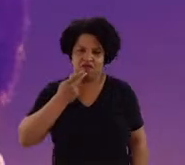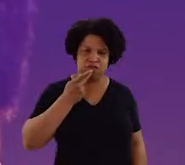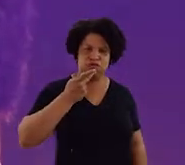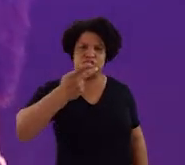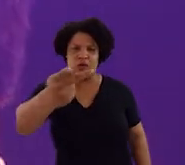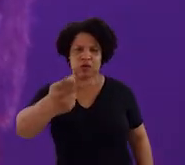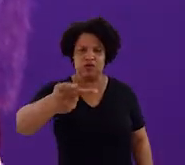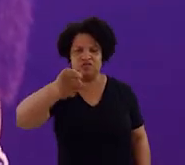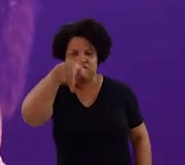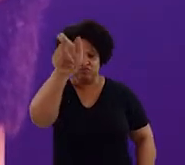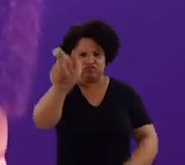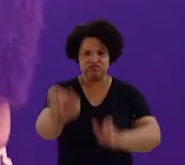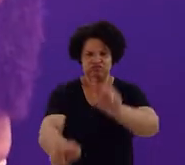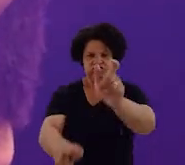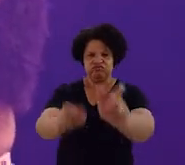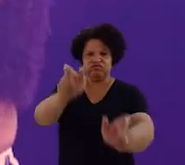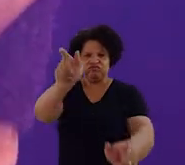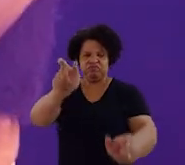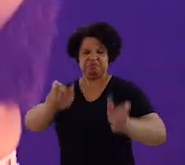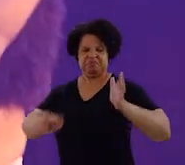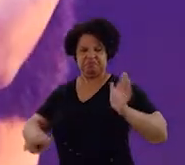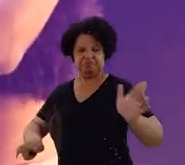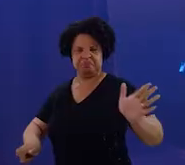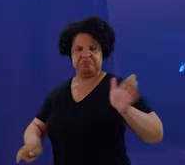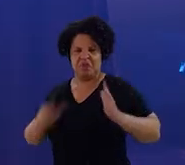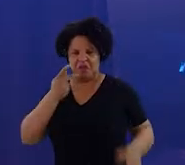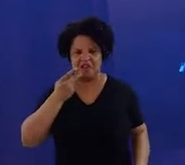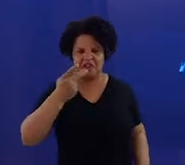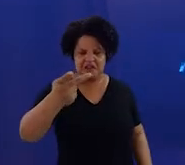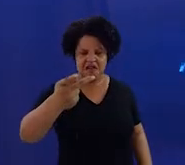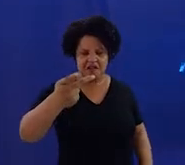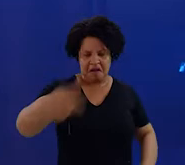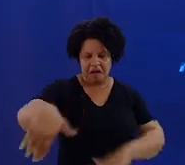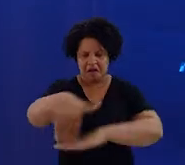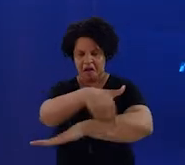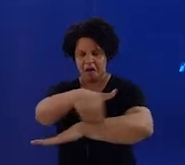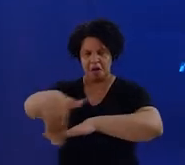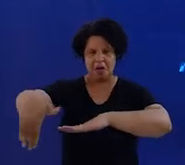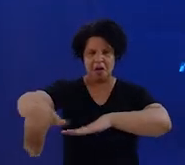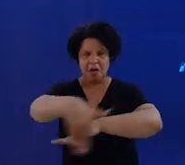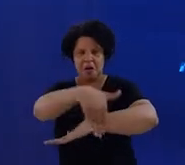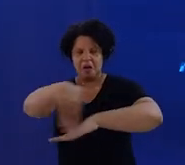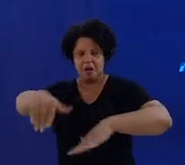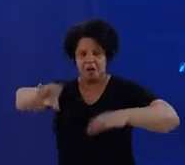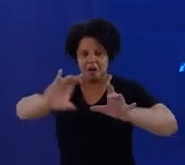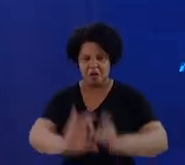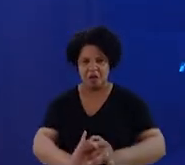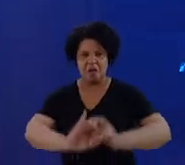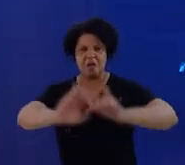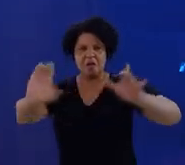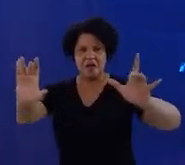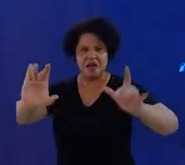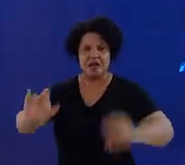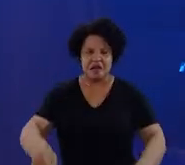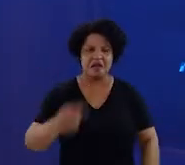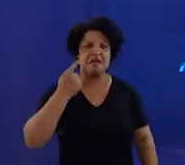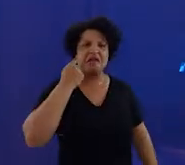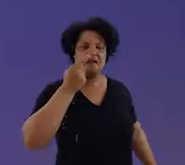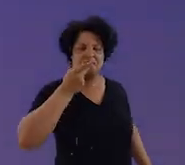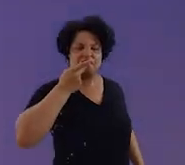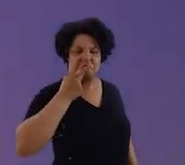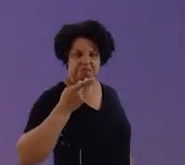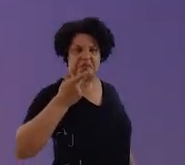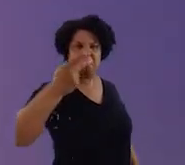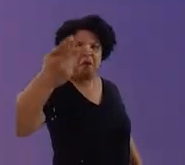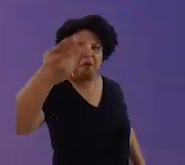Foda-se seu hype. Foda-se seu hype. Na rua é Counter Strike. Na rua é Counter Strike.